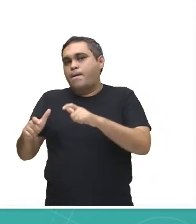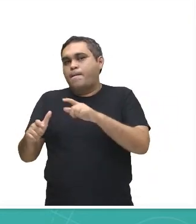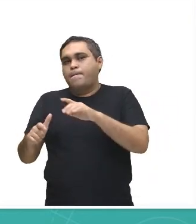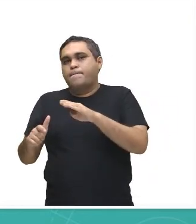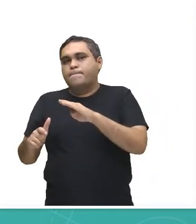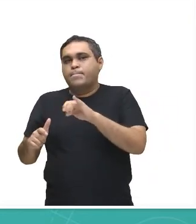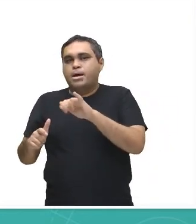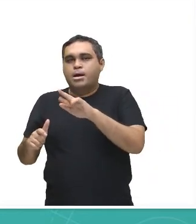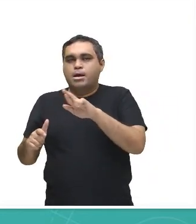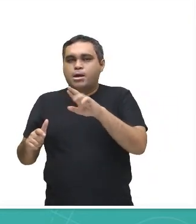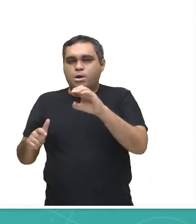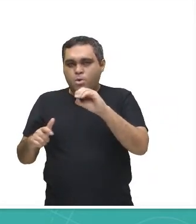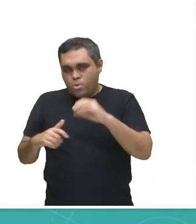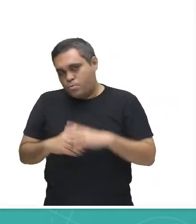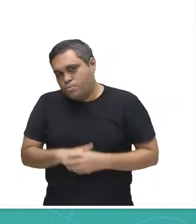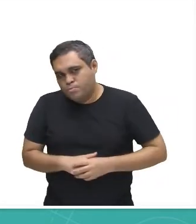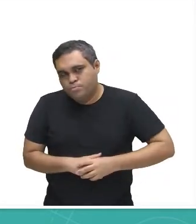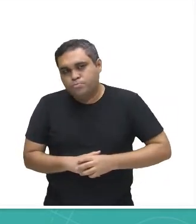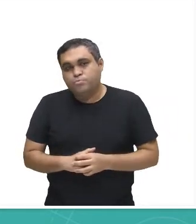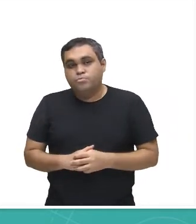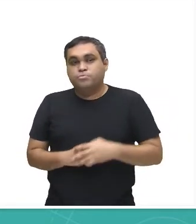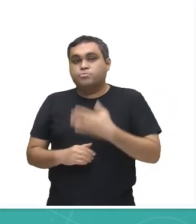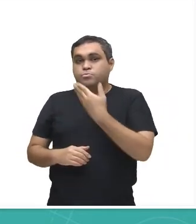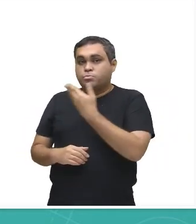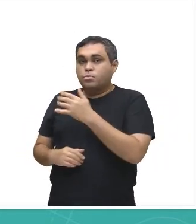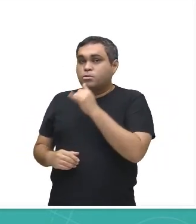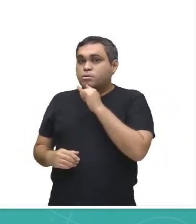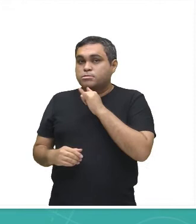exemplos agora comigo. Let's go.